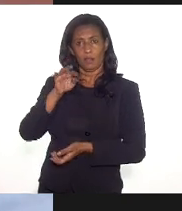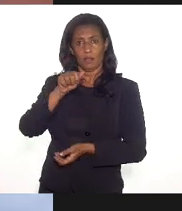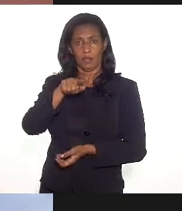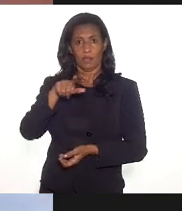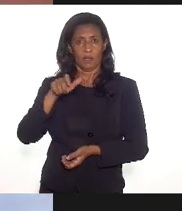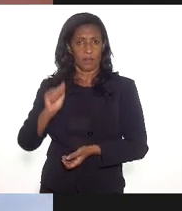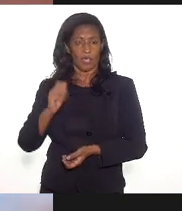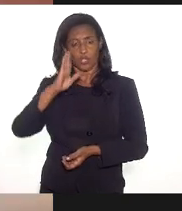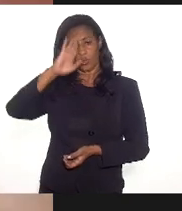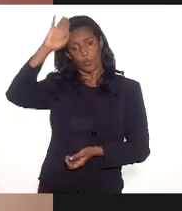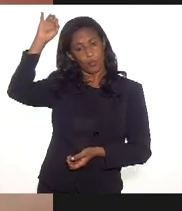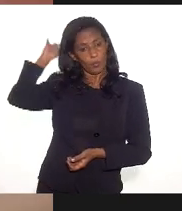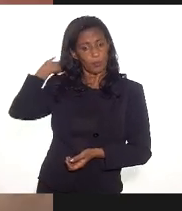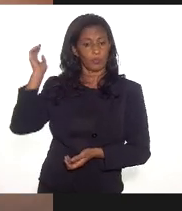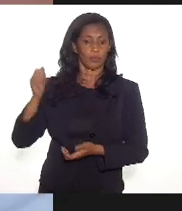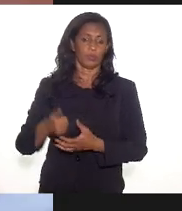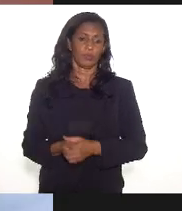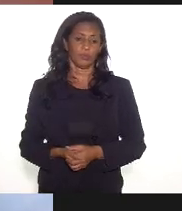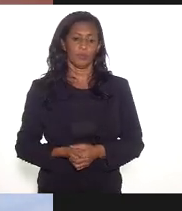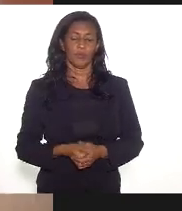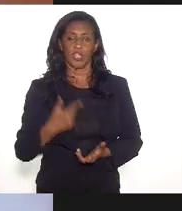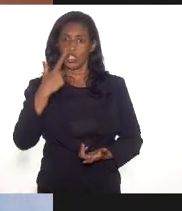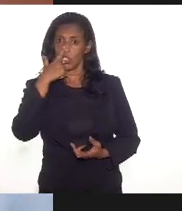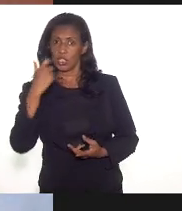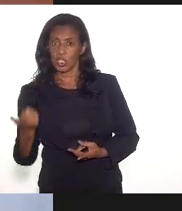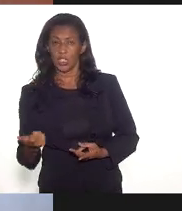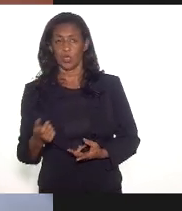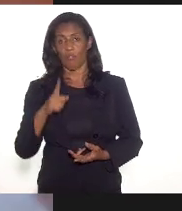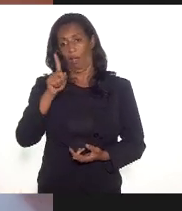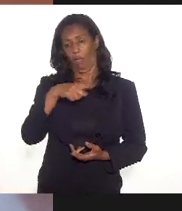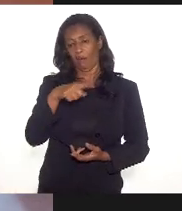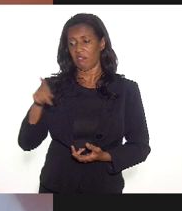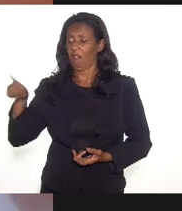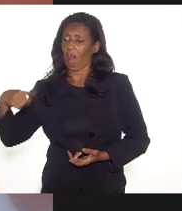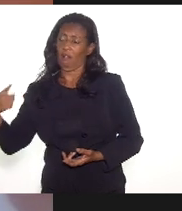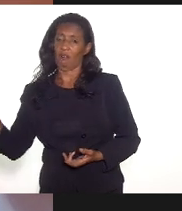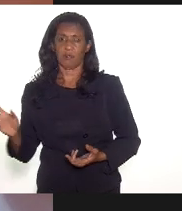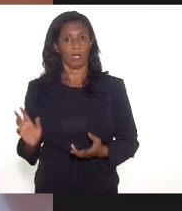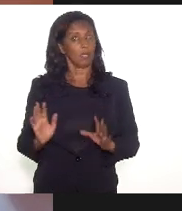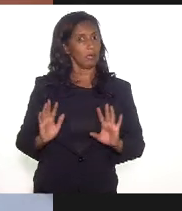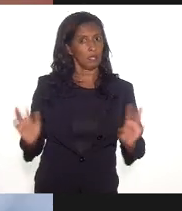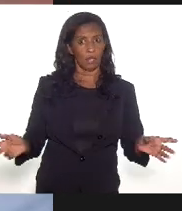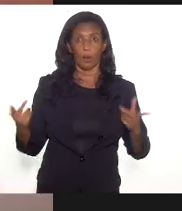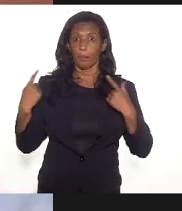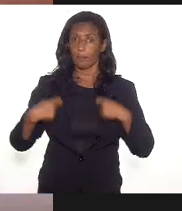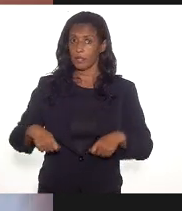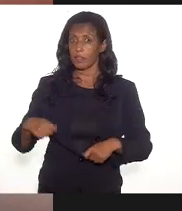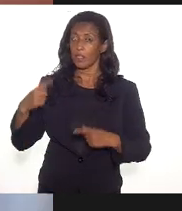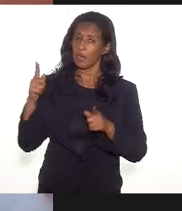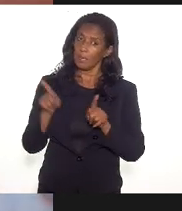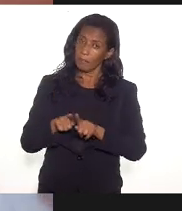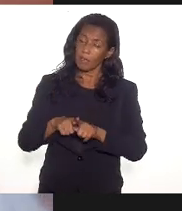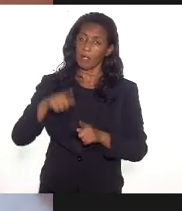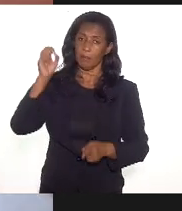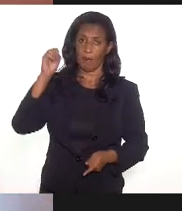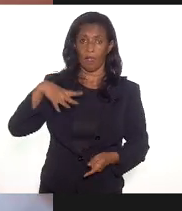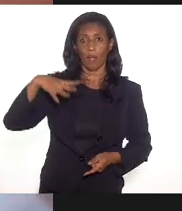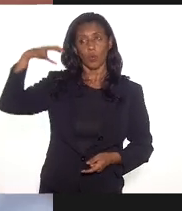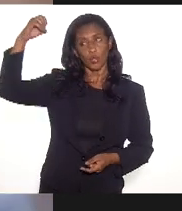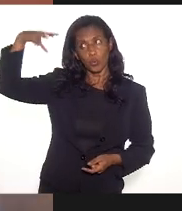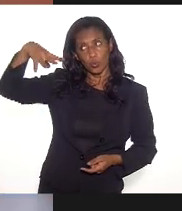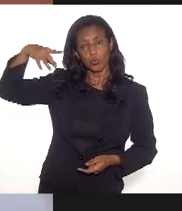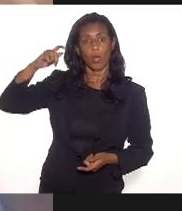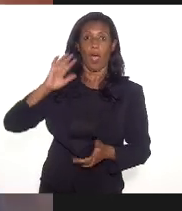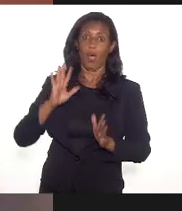dos bombeiros, né, de bicho, porque é serviço prestado, tem que pagar. E a conta de luz também. Porém,